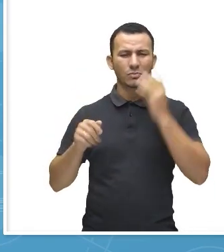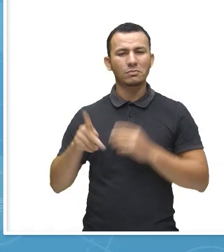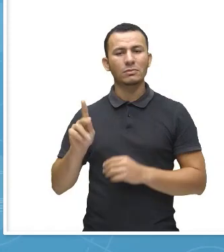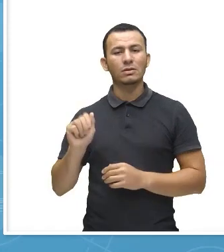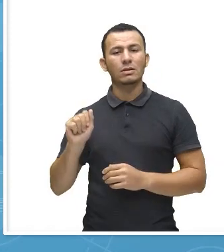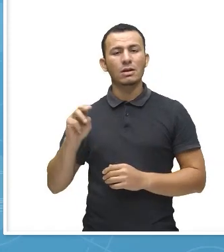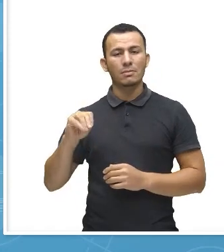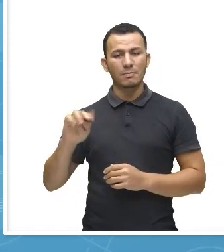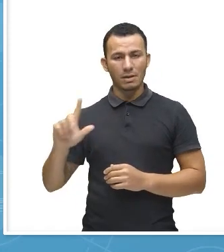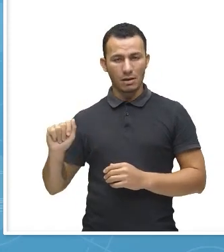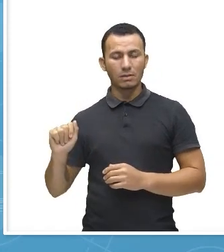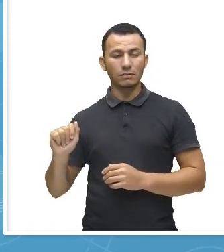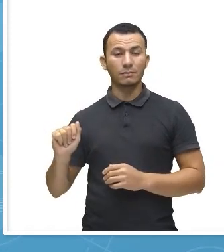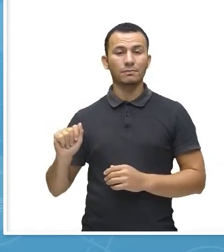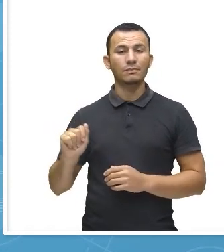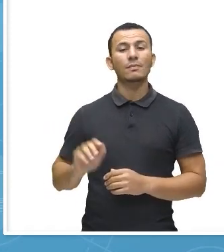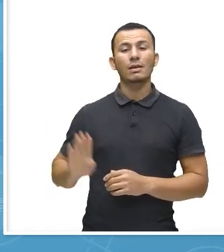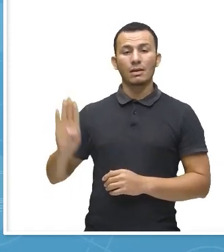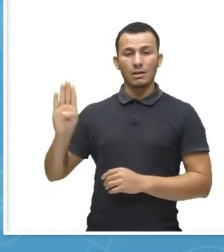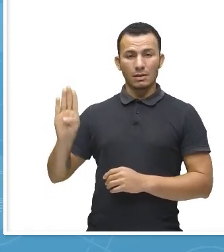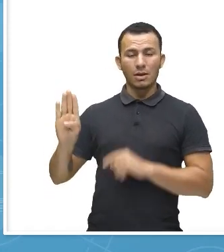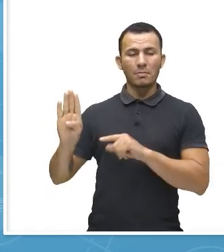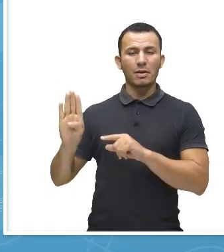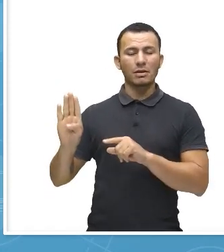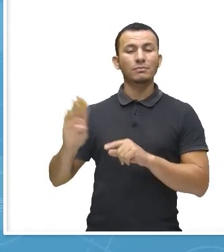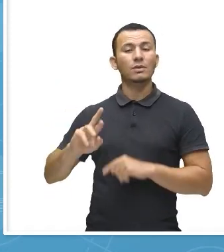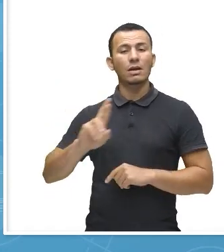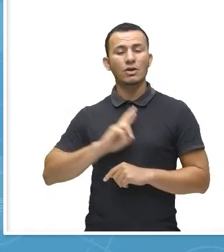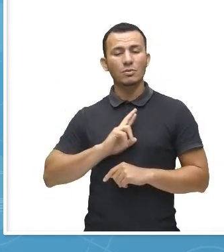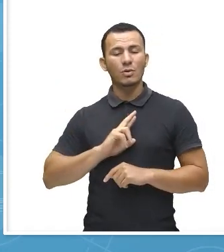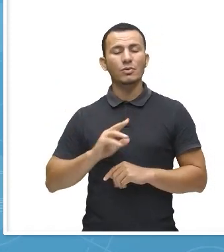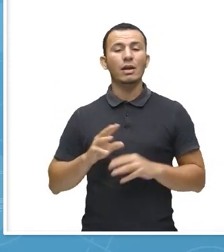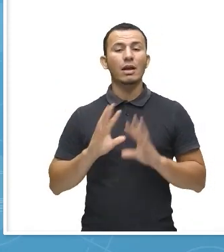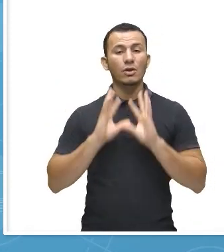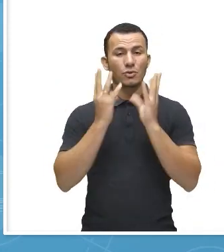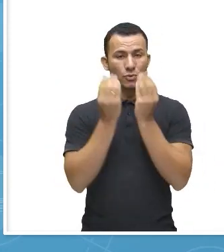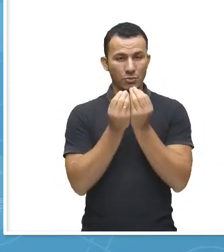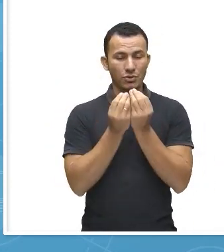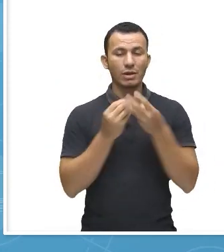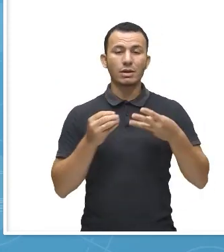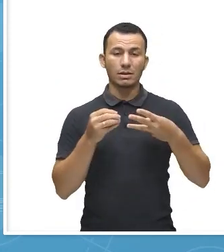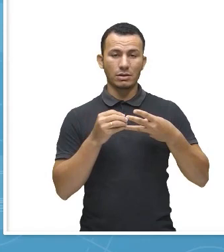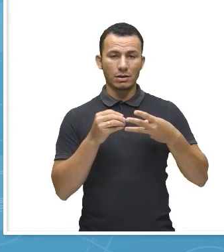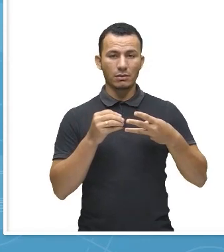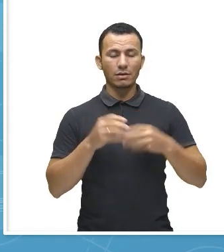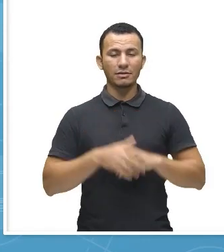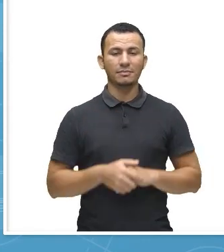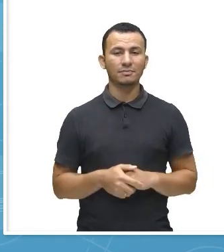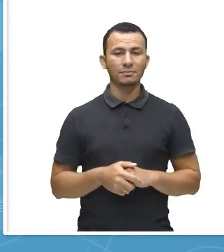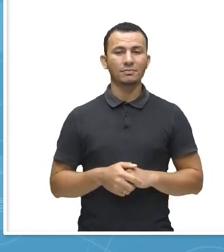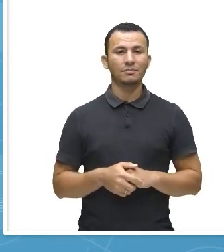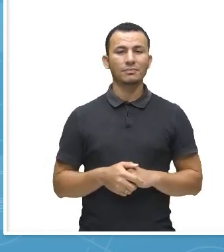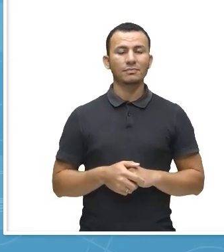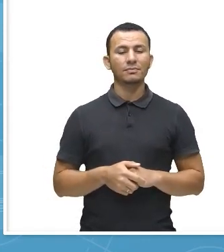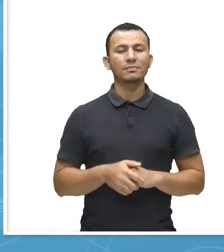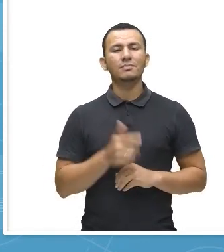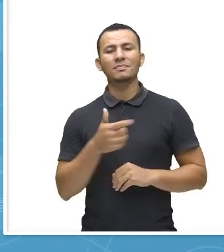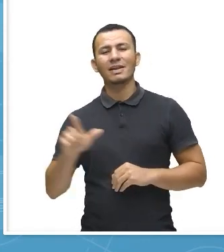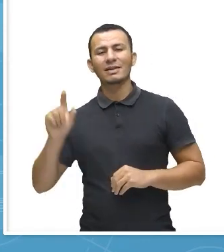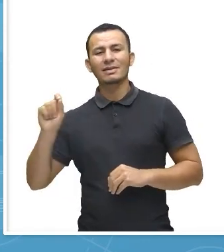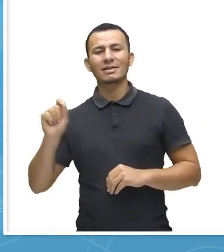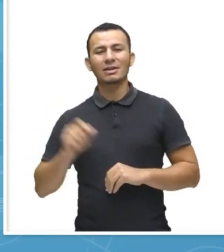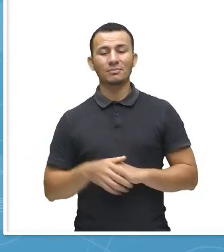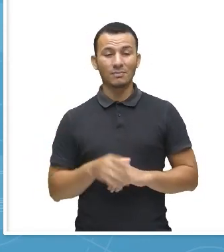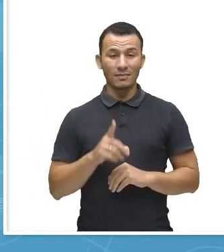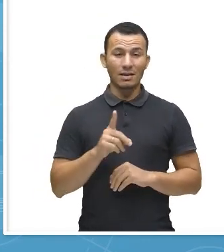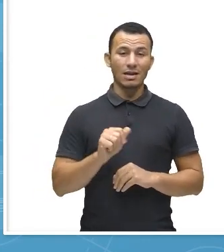ser. Colocou aí, ó, que na letra B a resposta é substância celular. Temos mais outra resposta, temos aí também da Daina Camila,